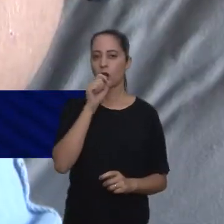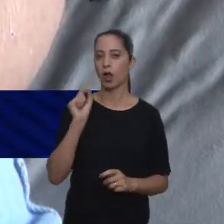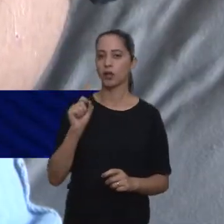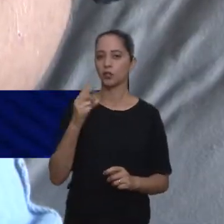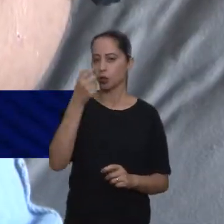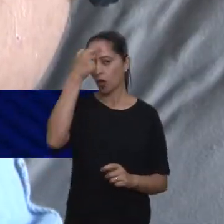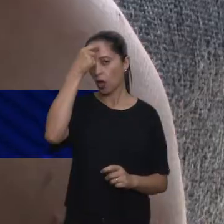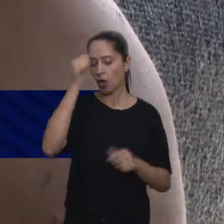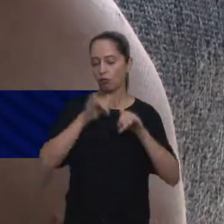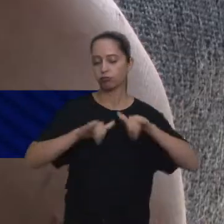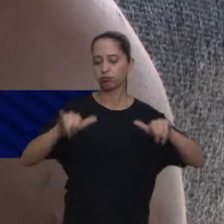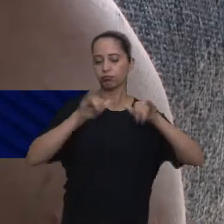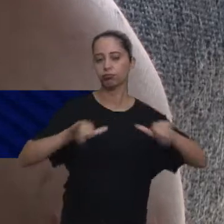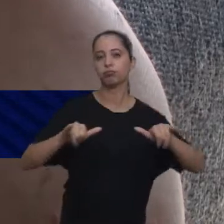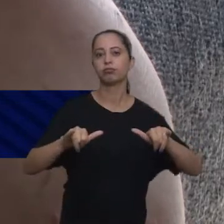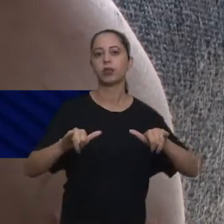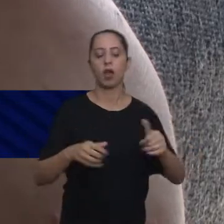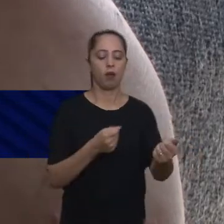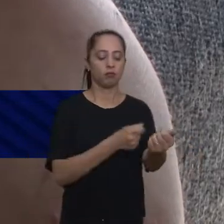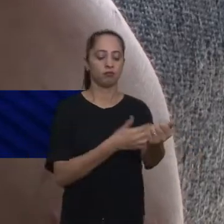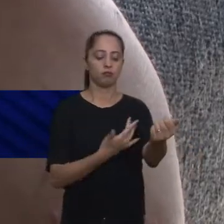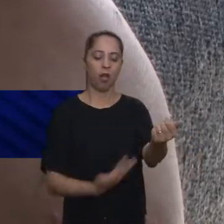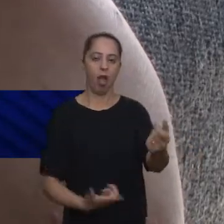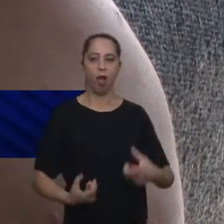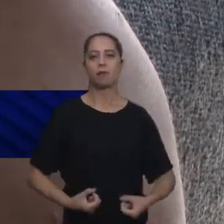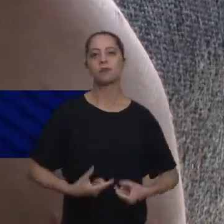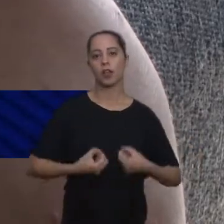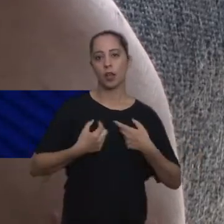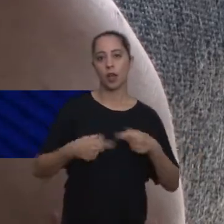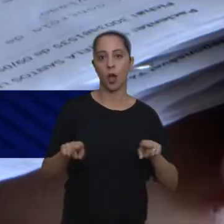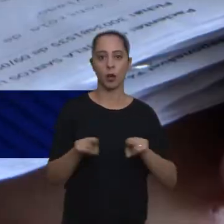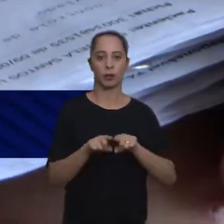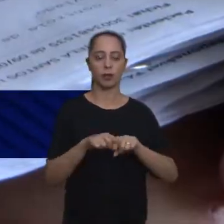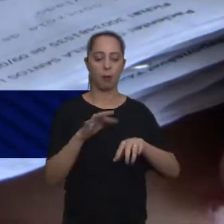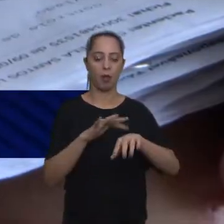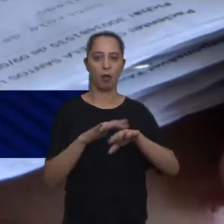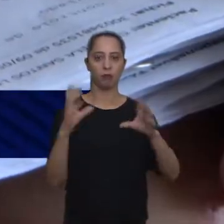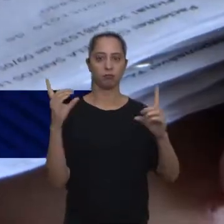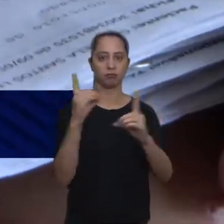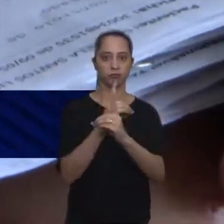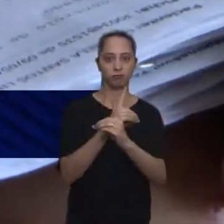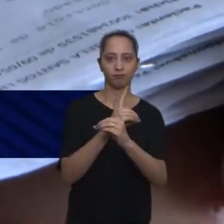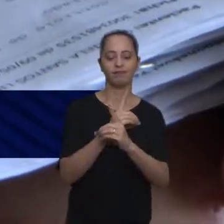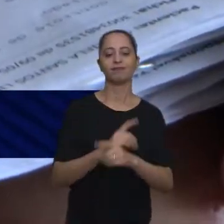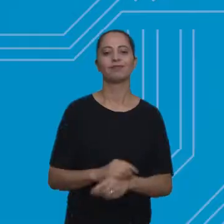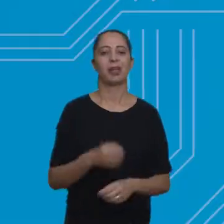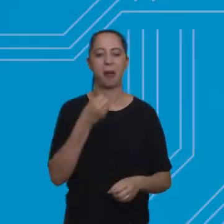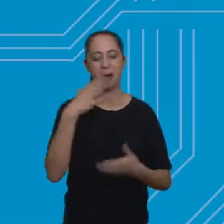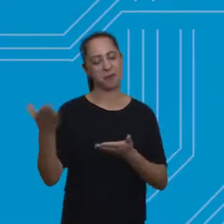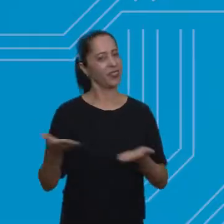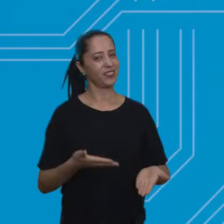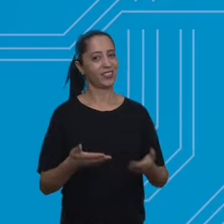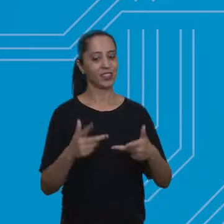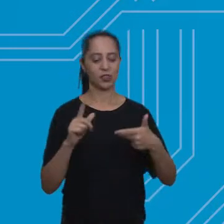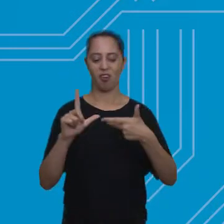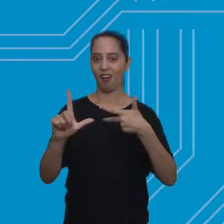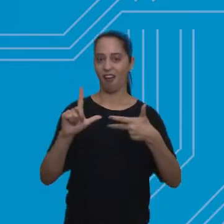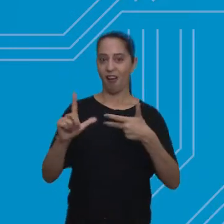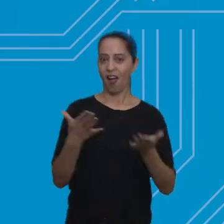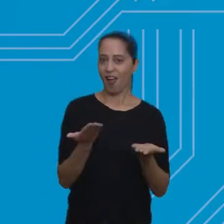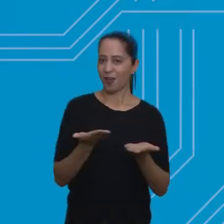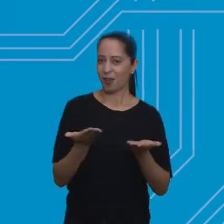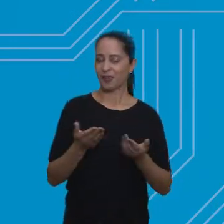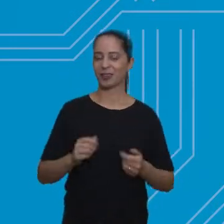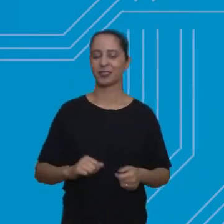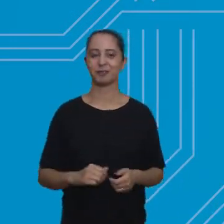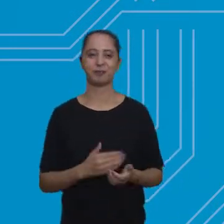de conscientização, foca no debate sobre a leucemia e importância do diagnóstico precoce. Seja muito bem-vindo, o